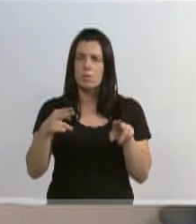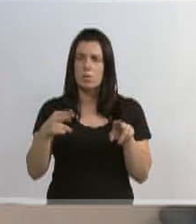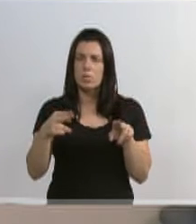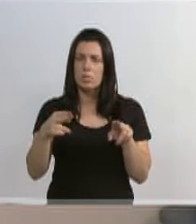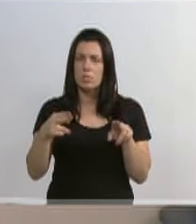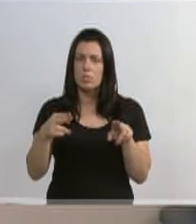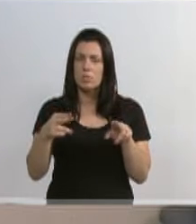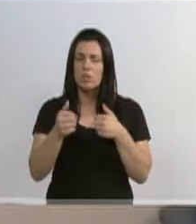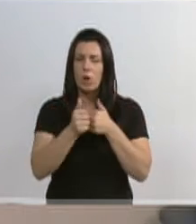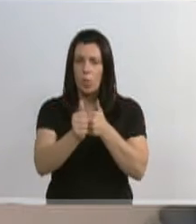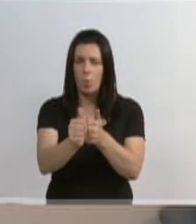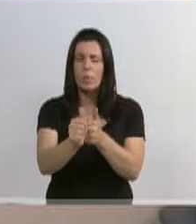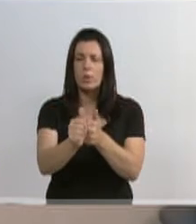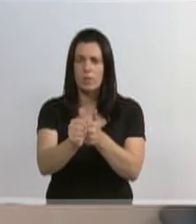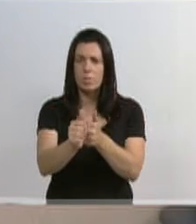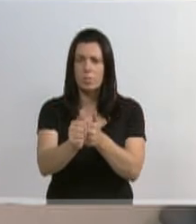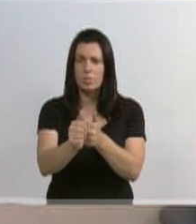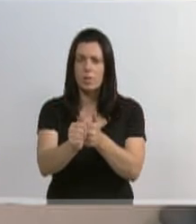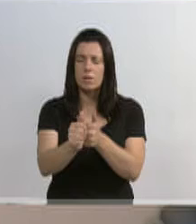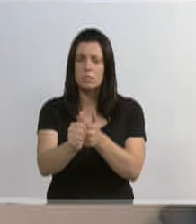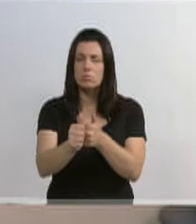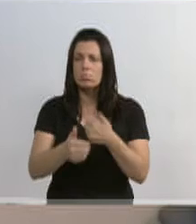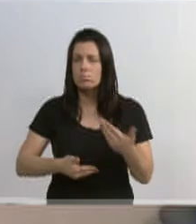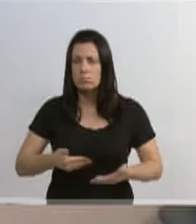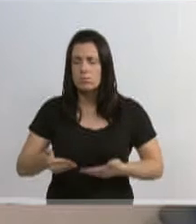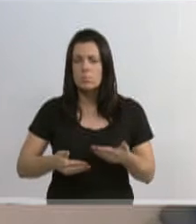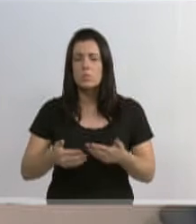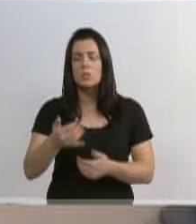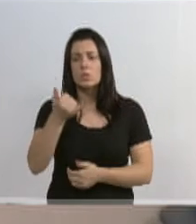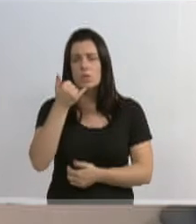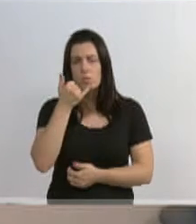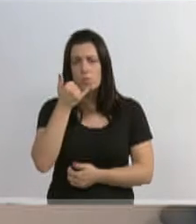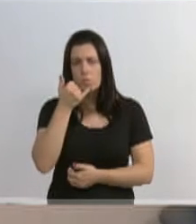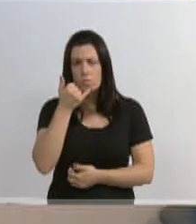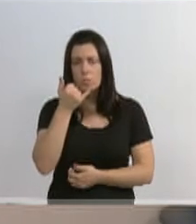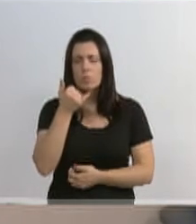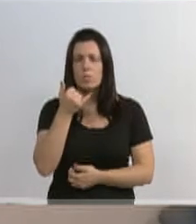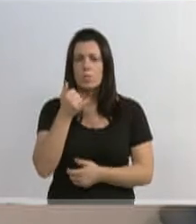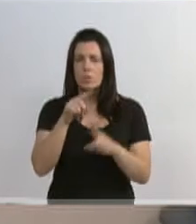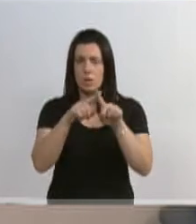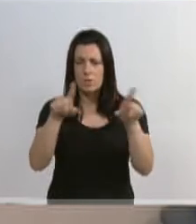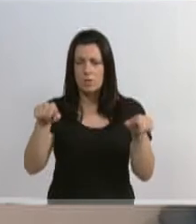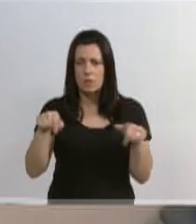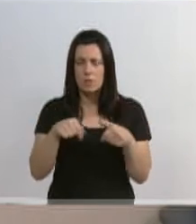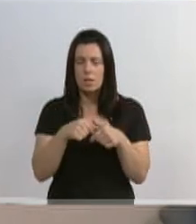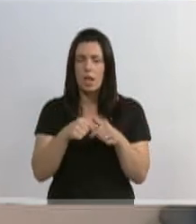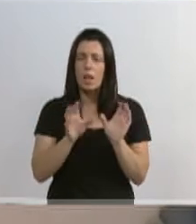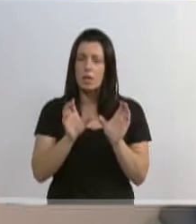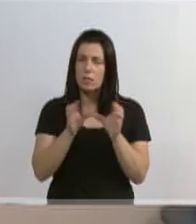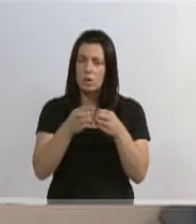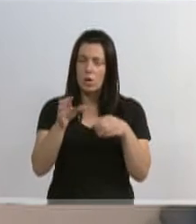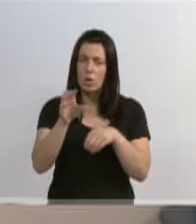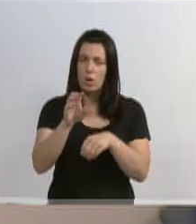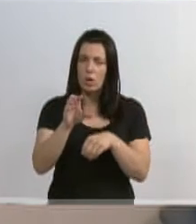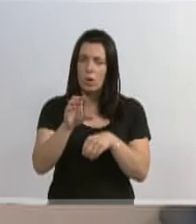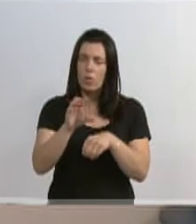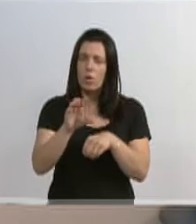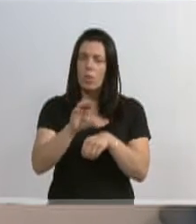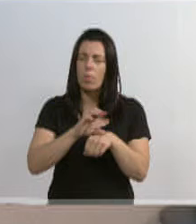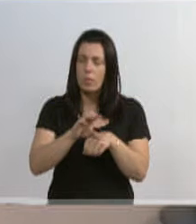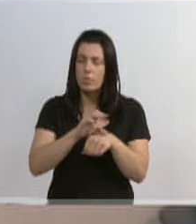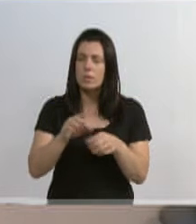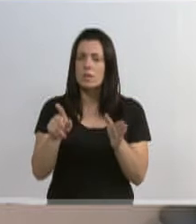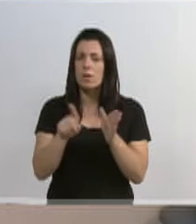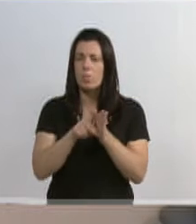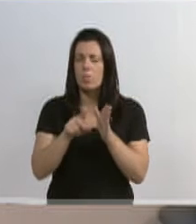de acompanhamento da prestação dos serviços de telefonia no município, na sala das comissões, no dia 6 de junho, às